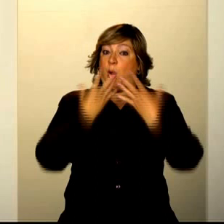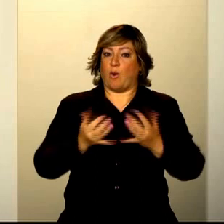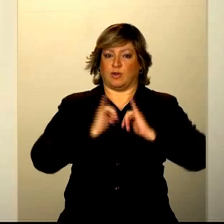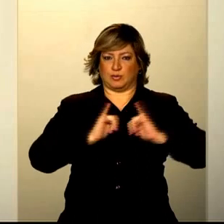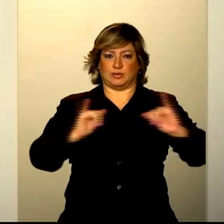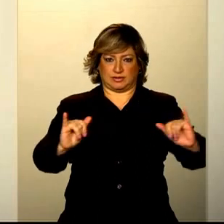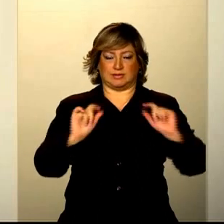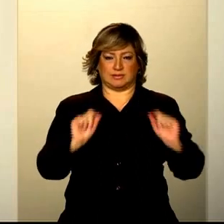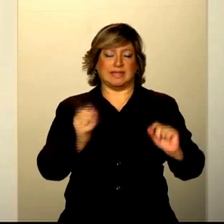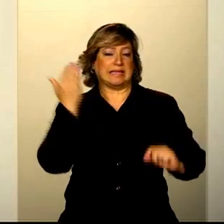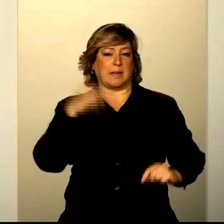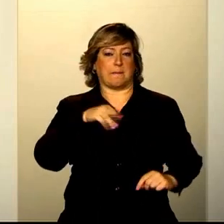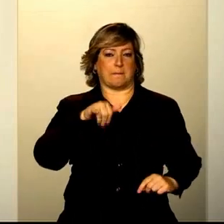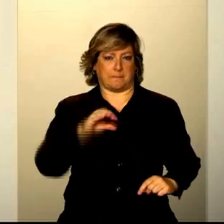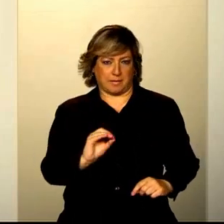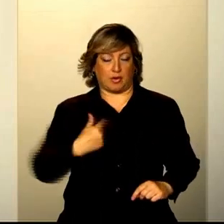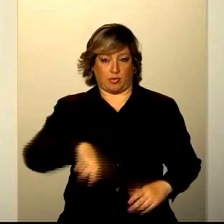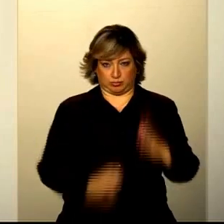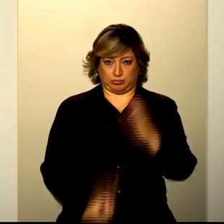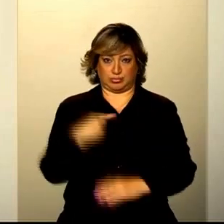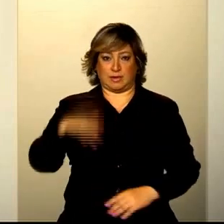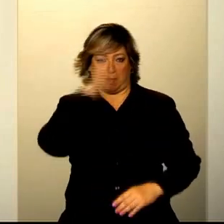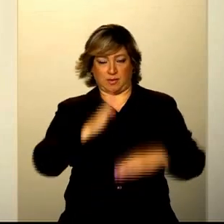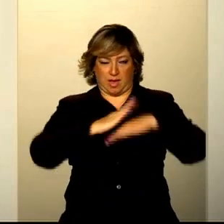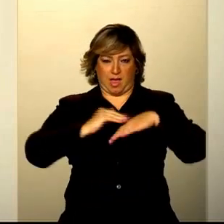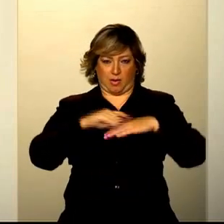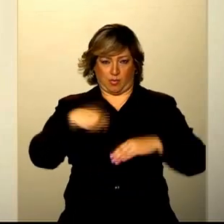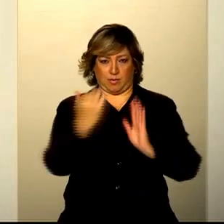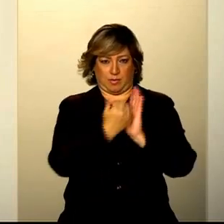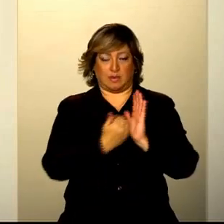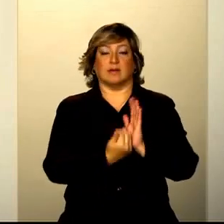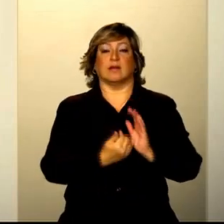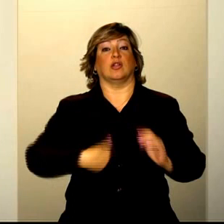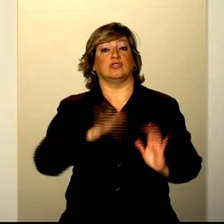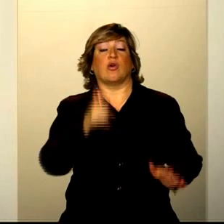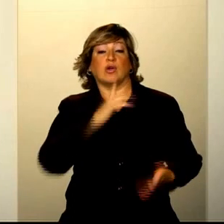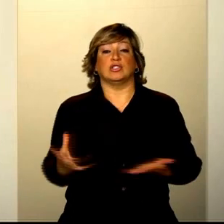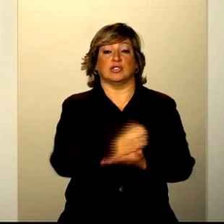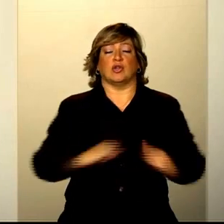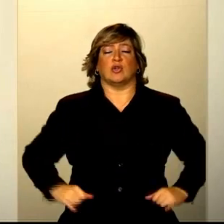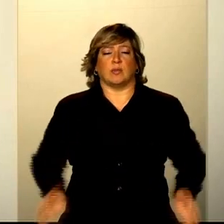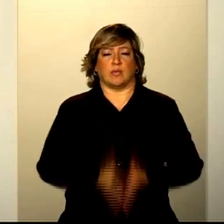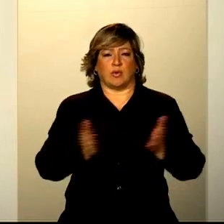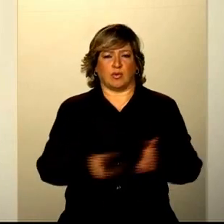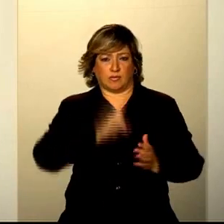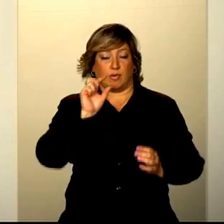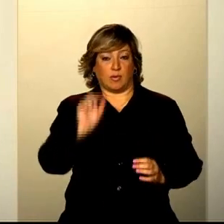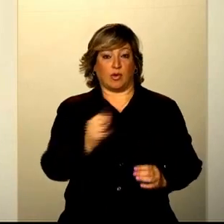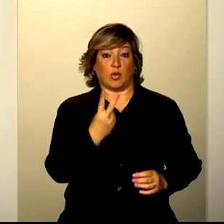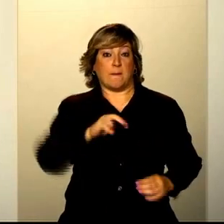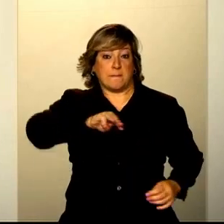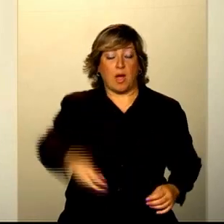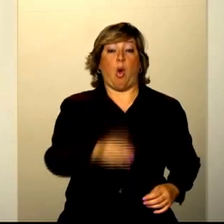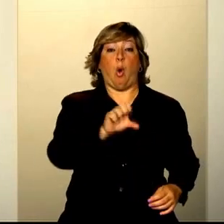notícias desde Maio Luciano Quando lançamos o Brasil carinhoso Já conseguimos tirar da pobreza extrema 2